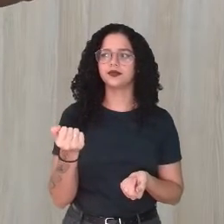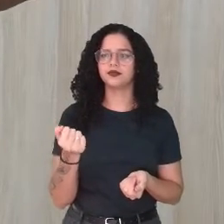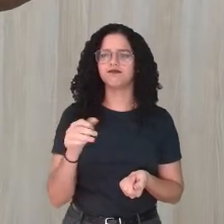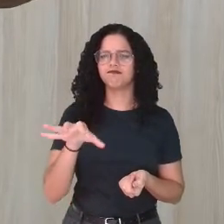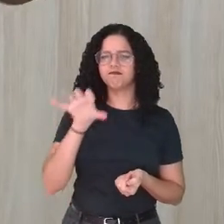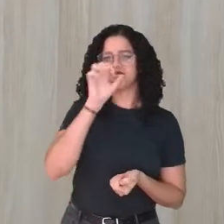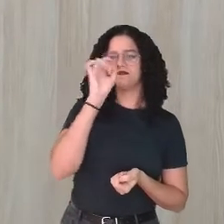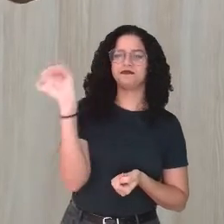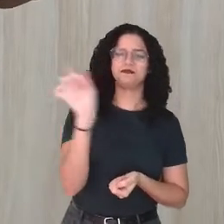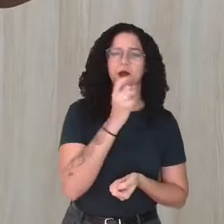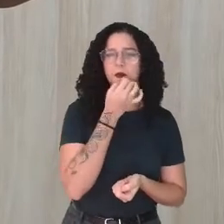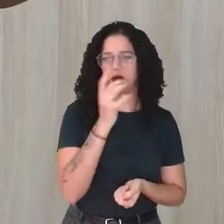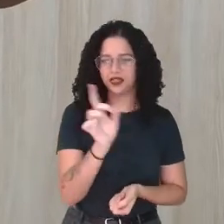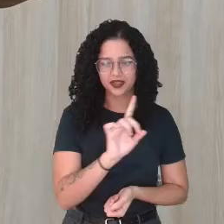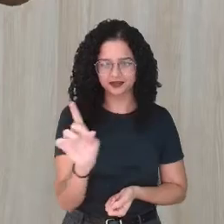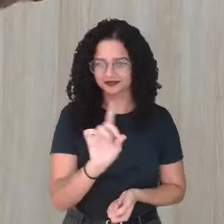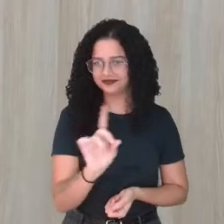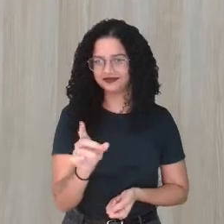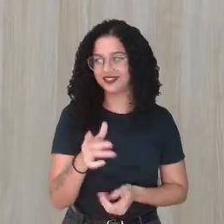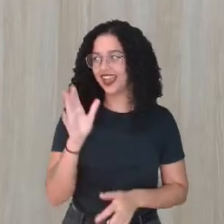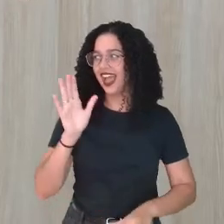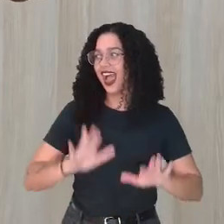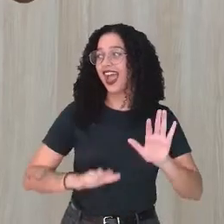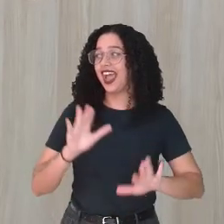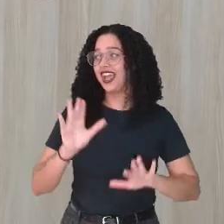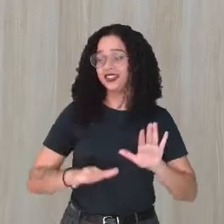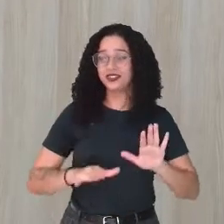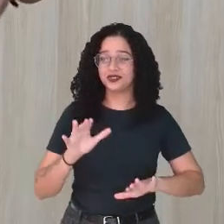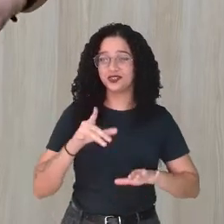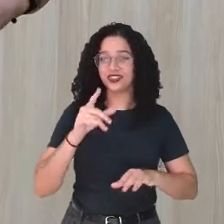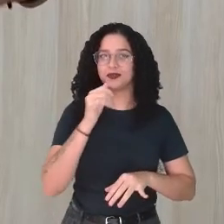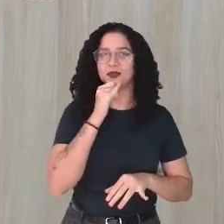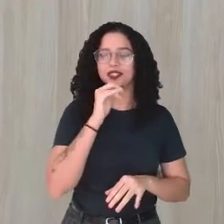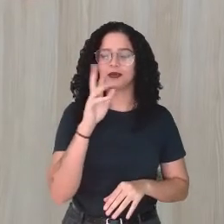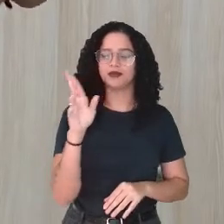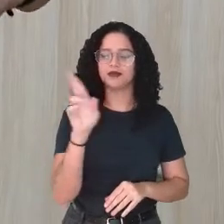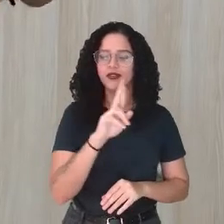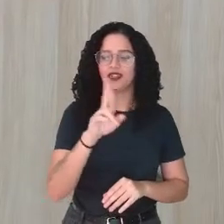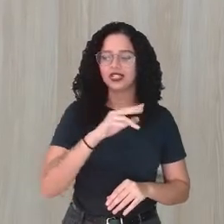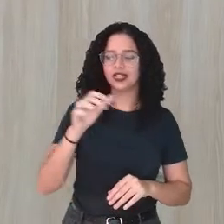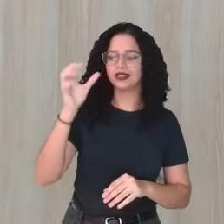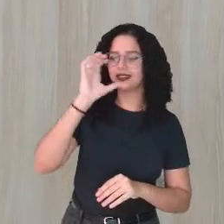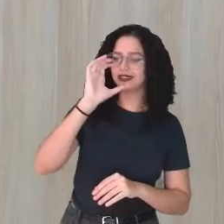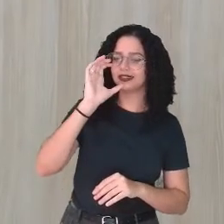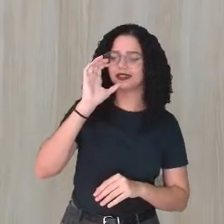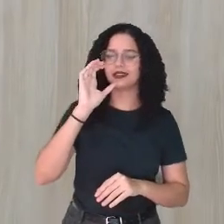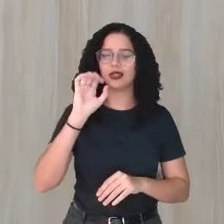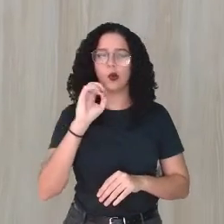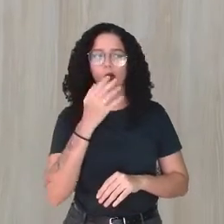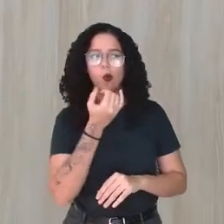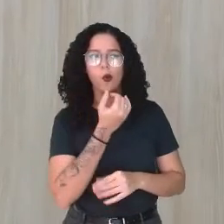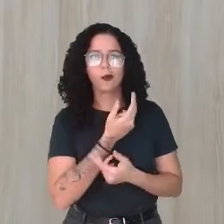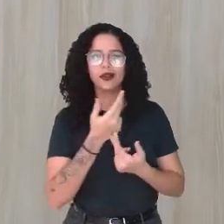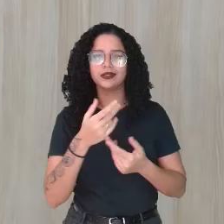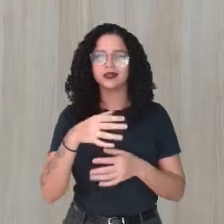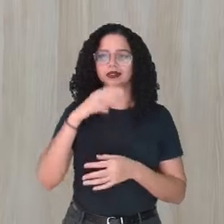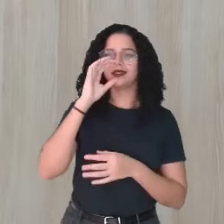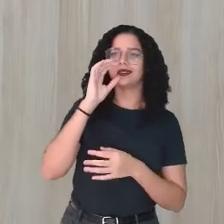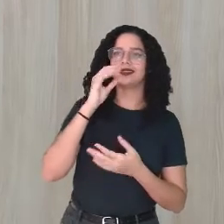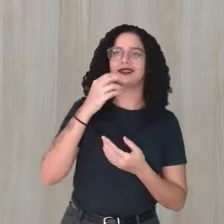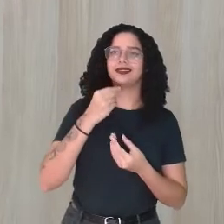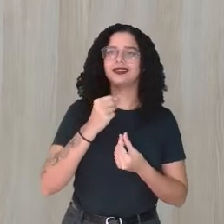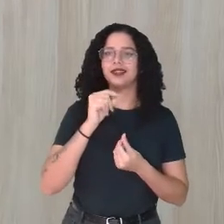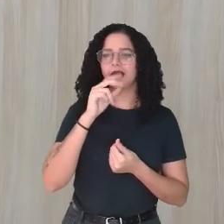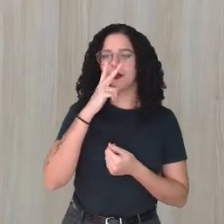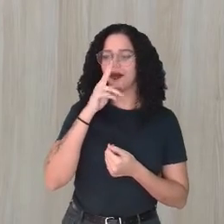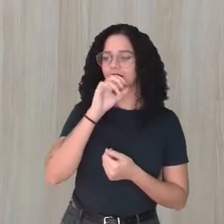cheiroso. Não é cheiroso. Às vezes, quando você toma um refrigerante ou tem uma comida e você arrota, sai com o cheiro